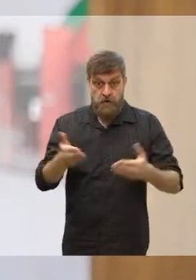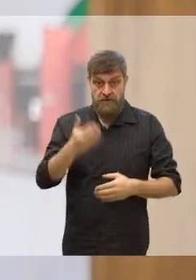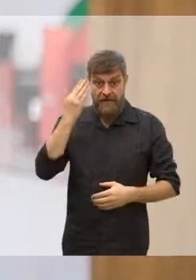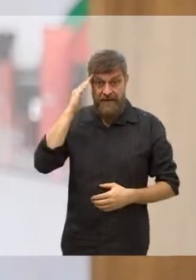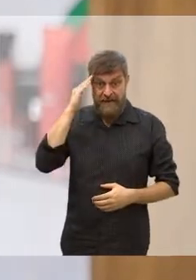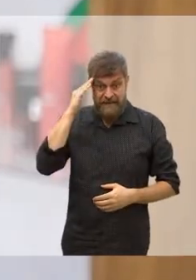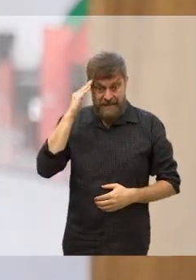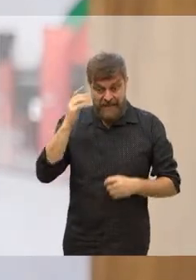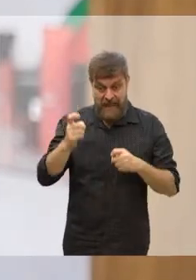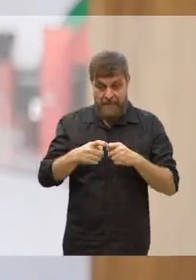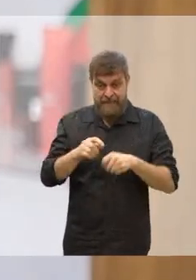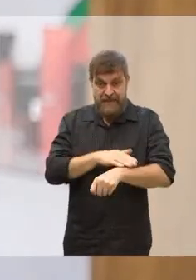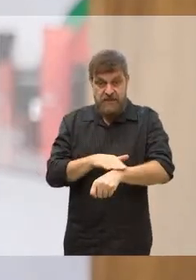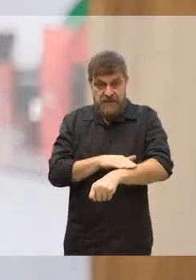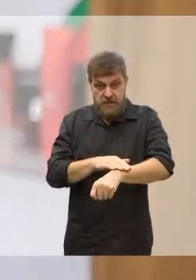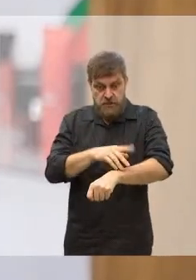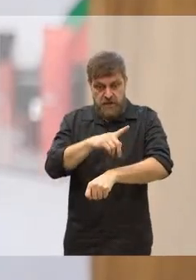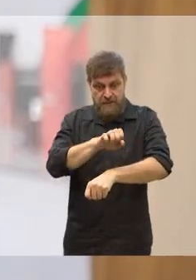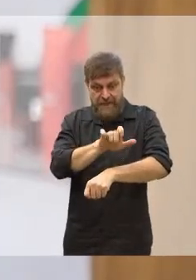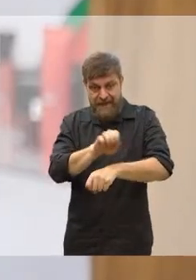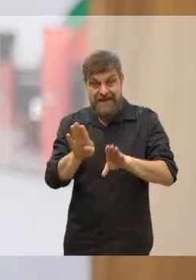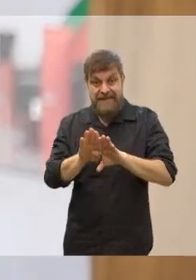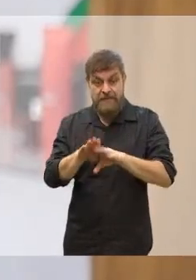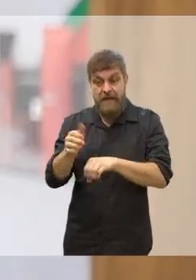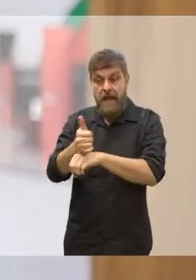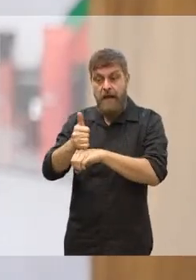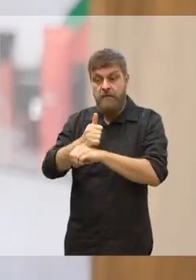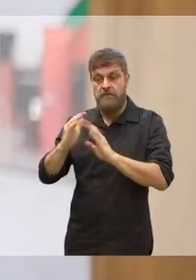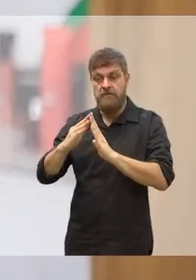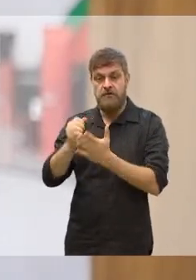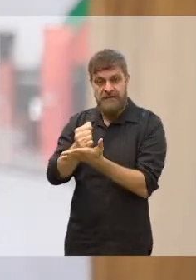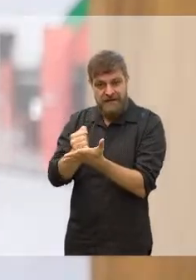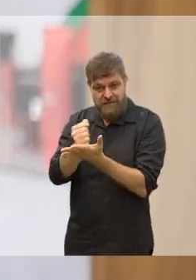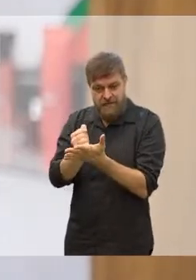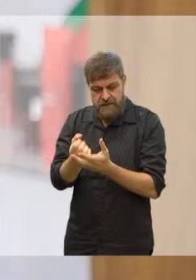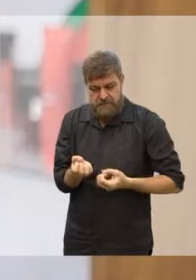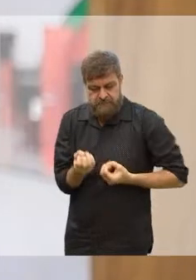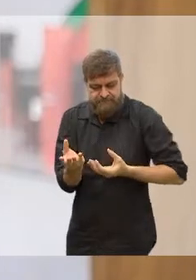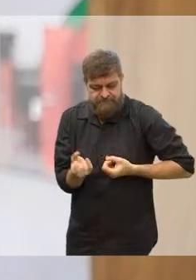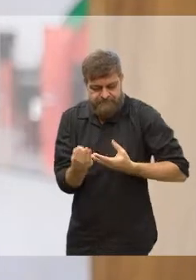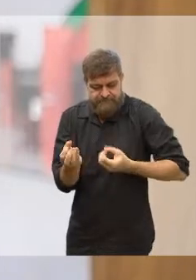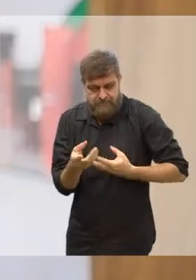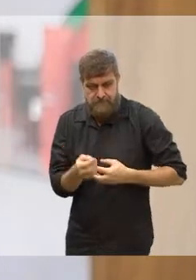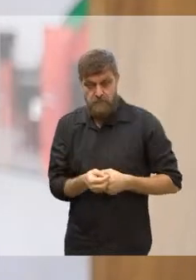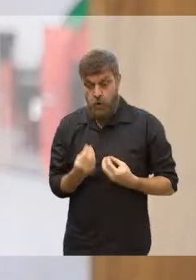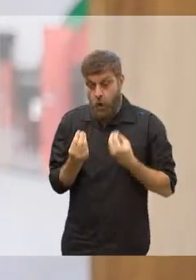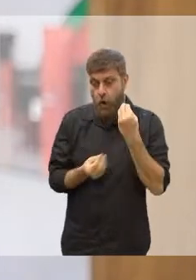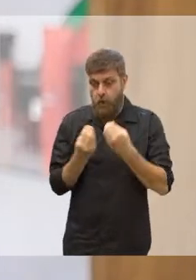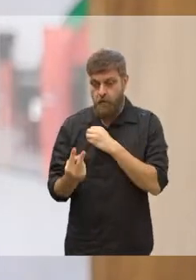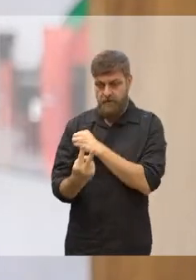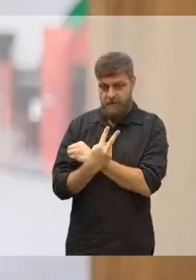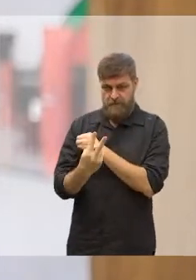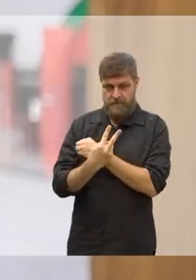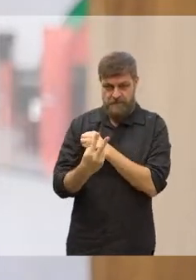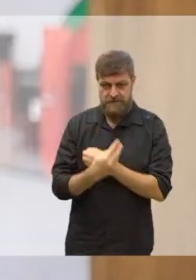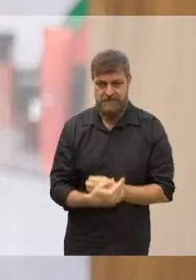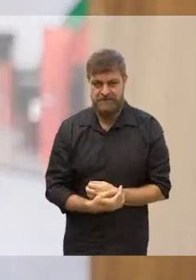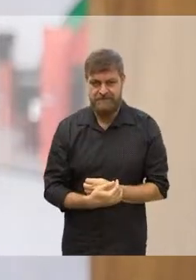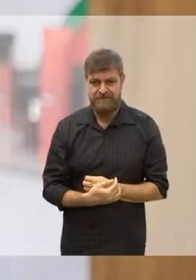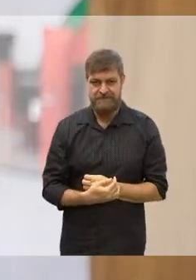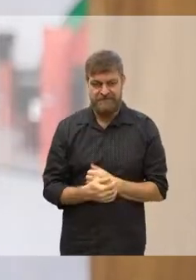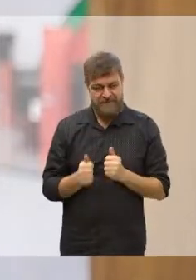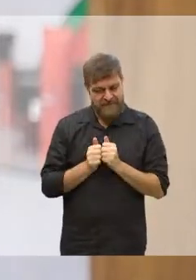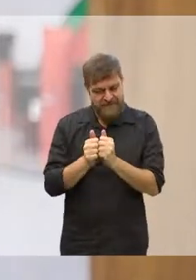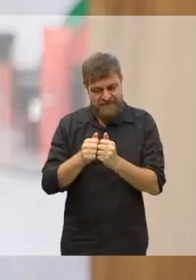pela dermatologista, mas também pela farmacêutica, todas as informações que você precisa para se proteger. Portanto,